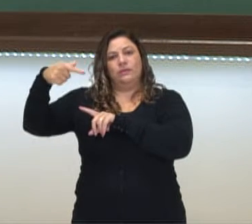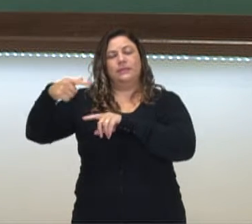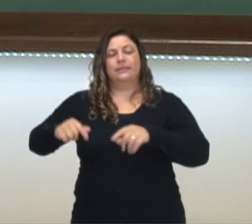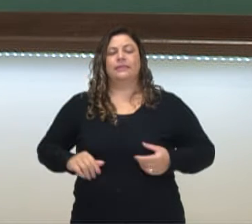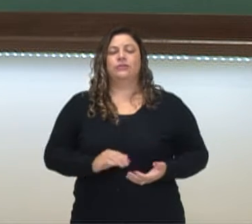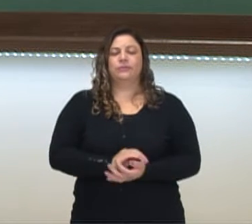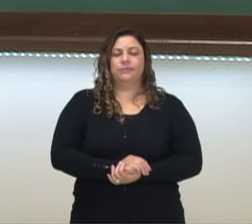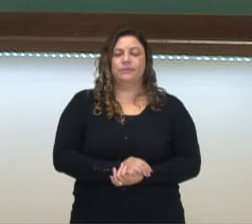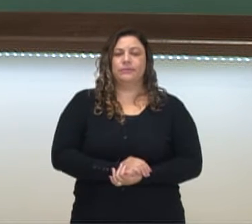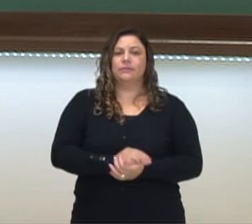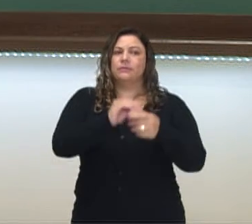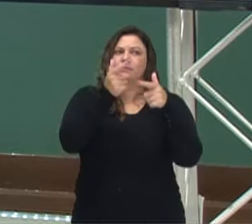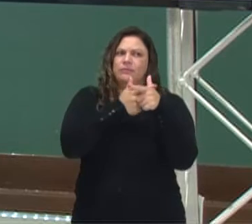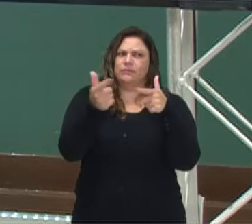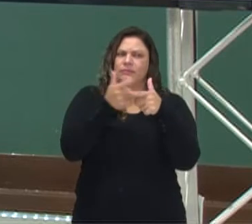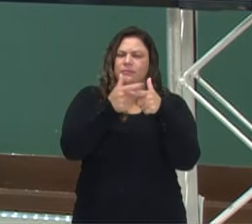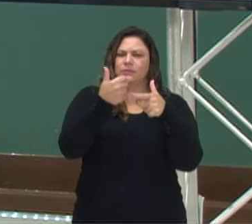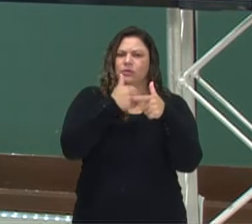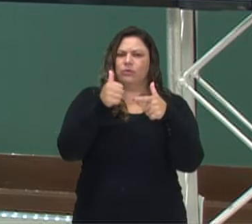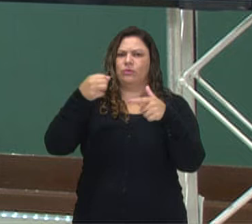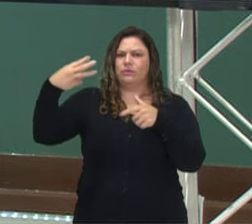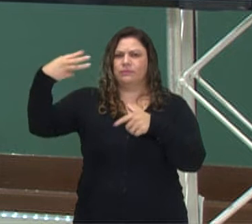cubo.